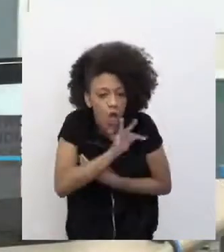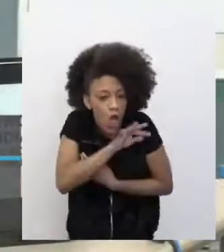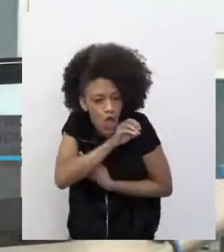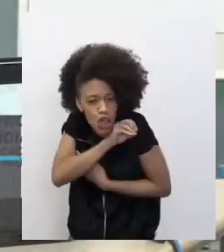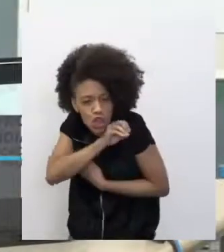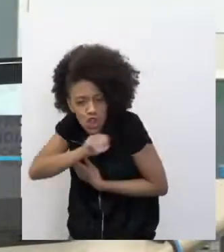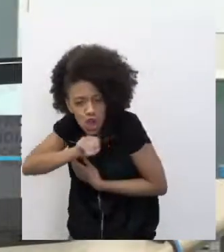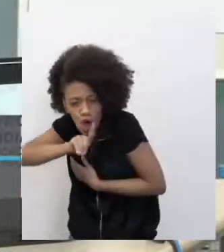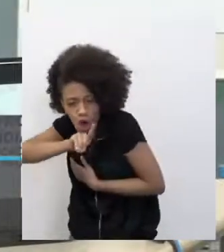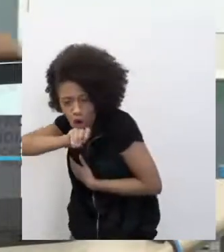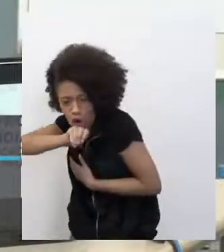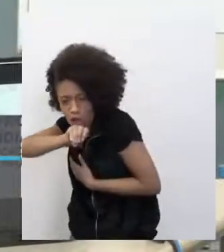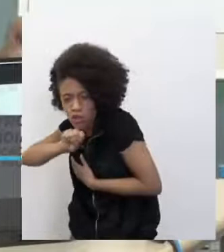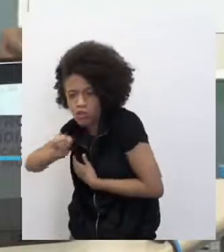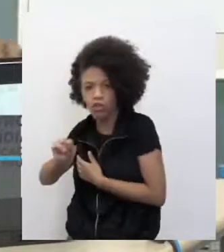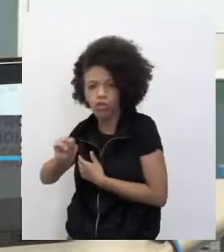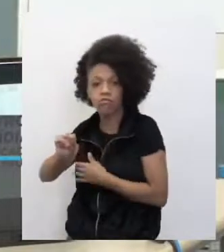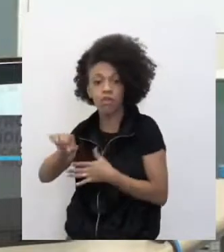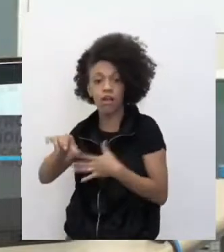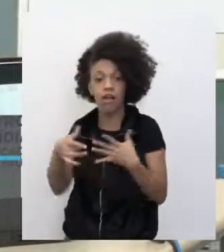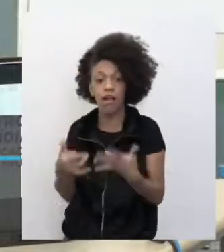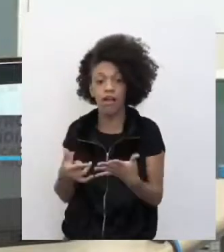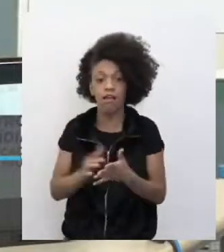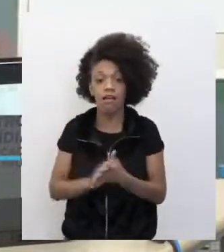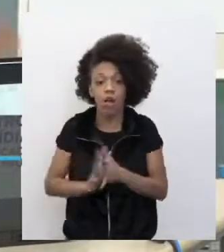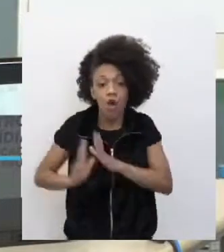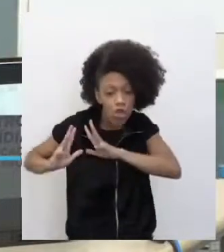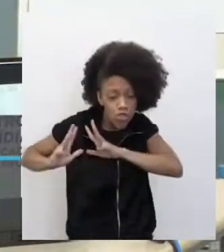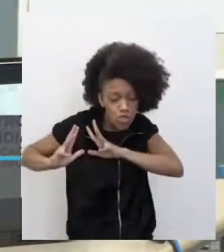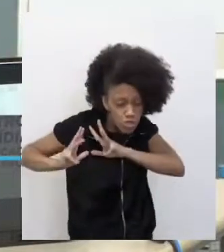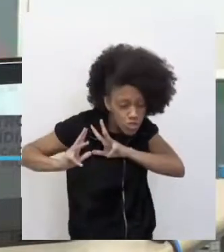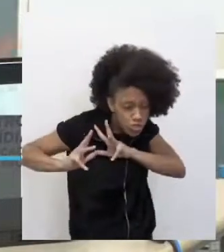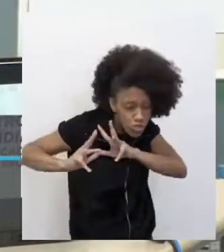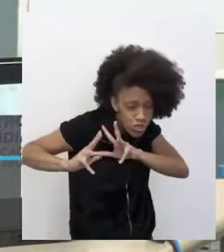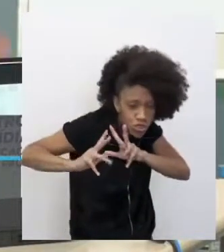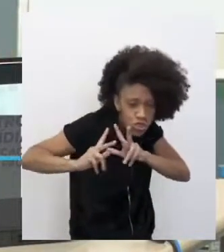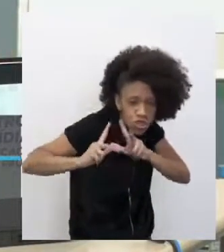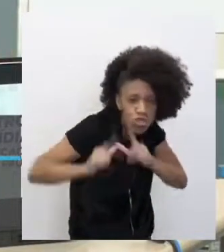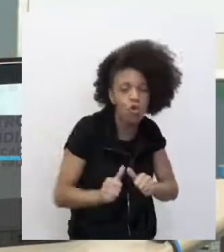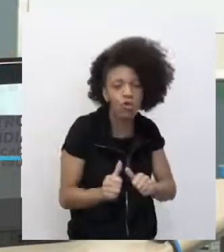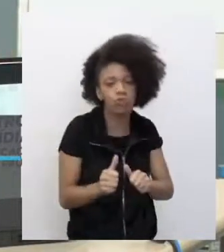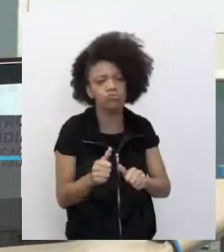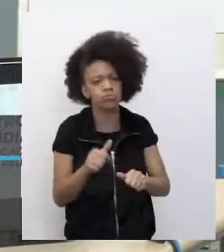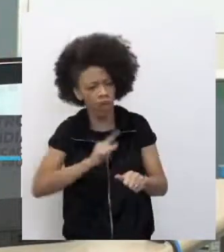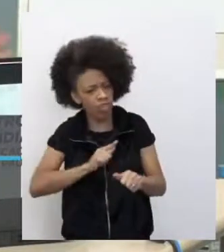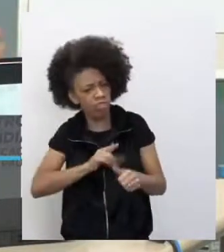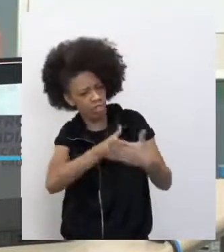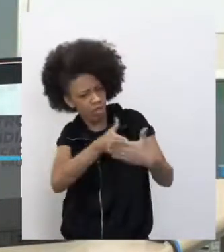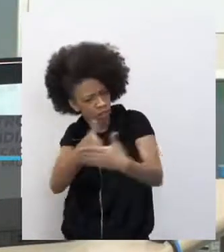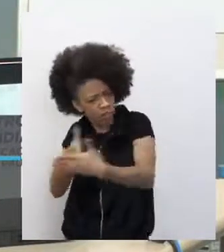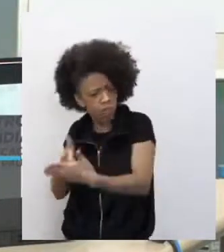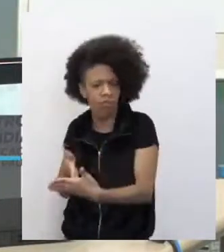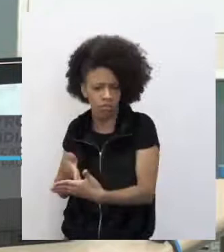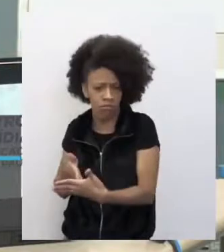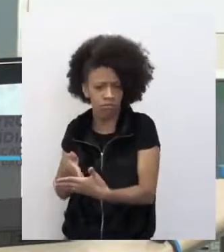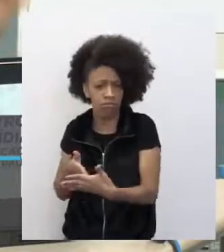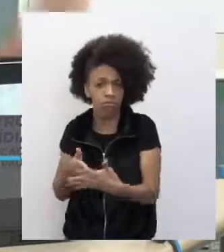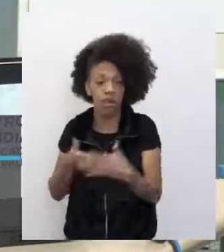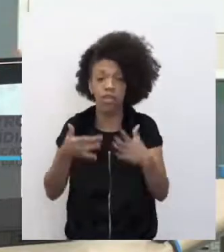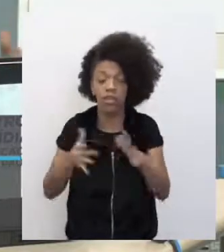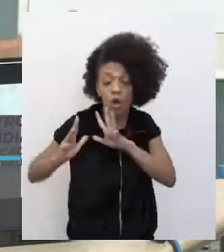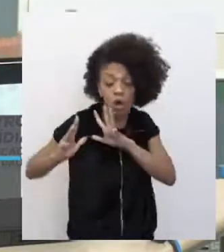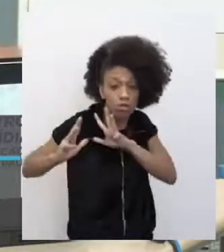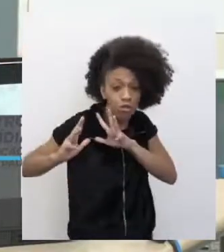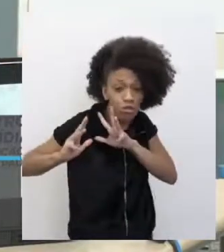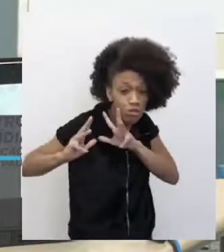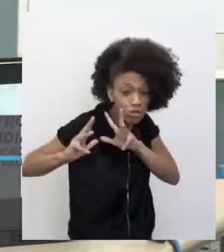Todos têm... Ela fala bem naquele pedaço. Todo mundo apresenta alguma dificuldade, vez ou outra. Então,